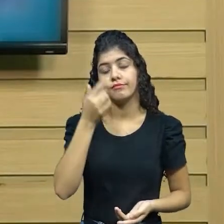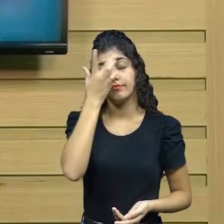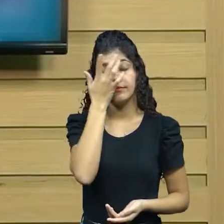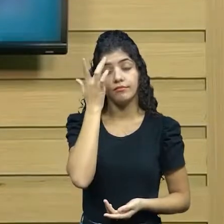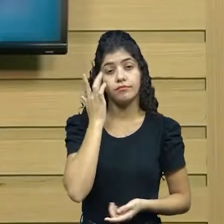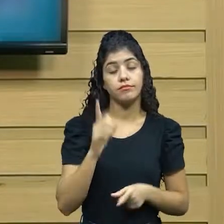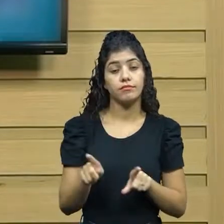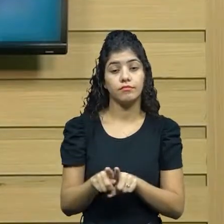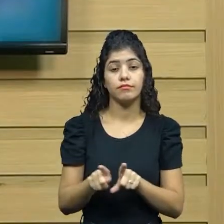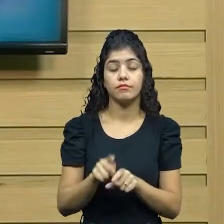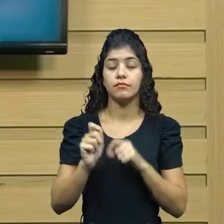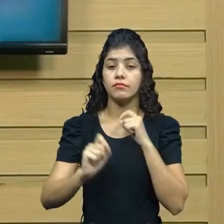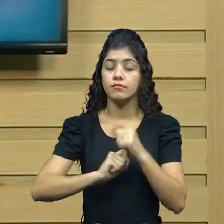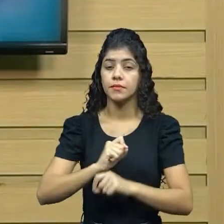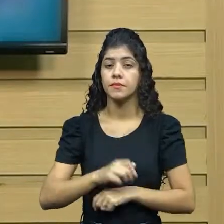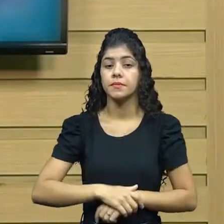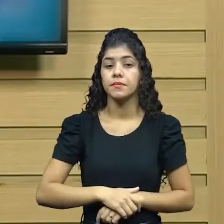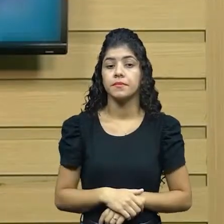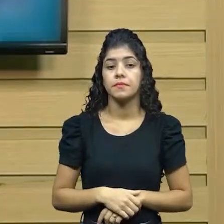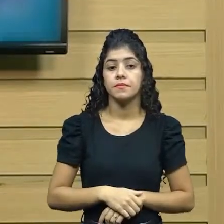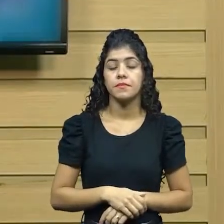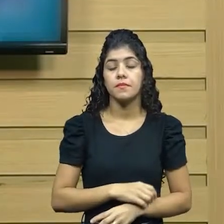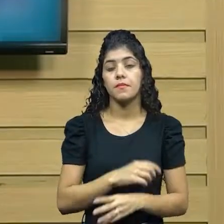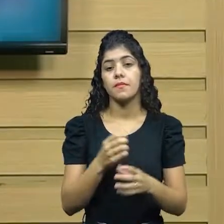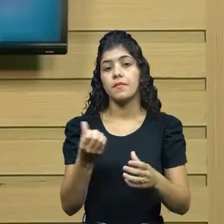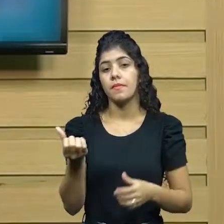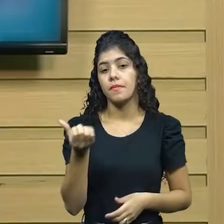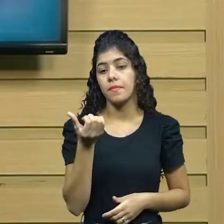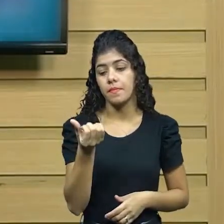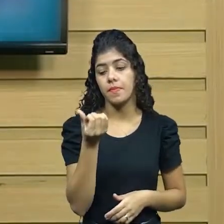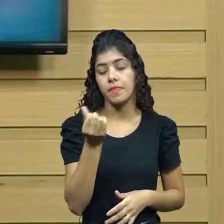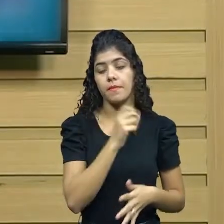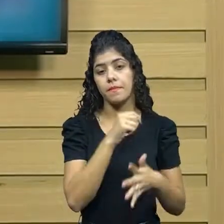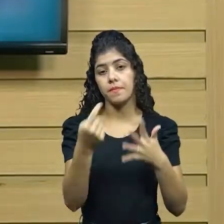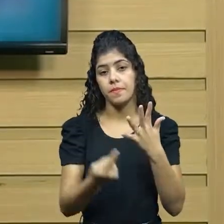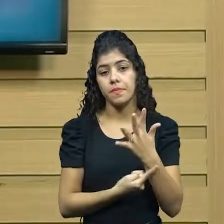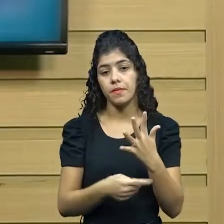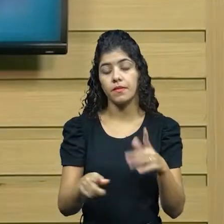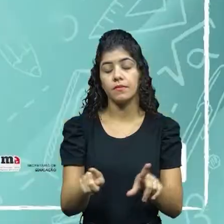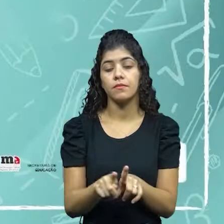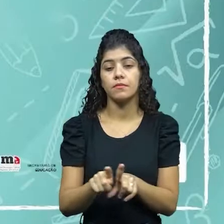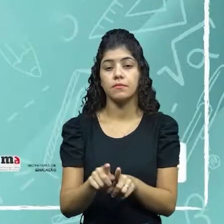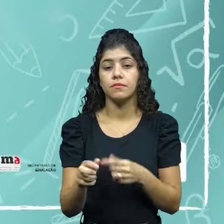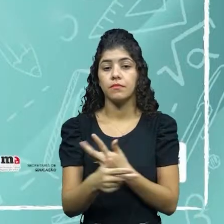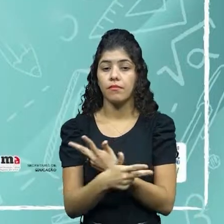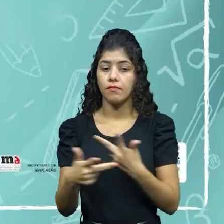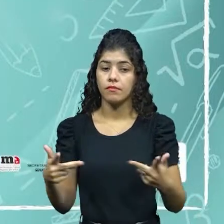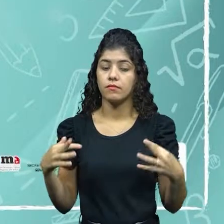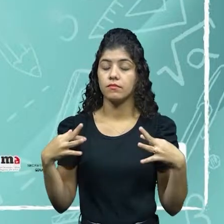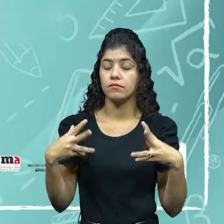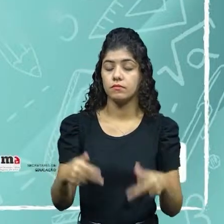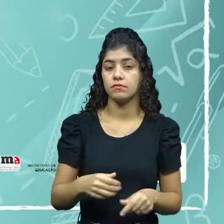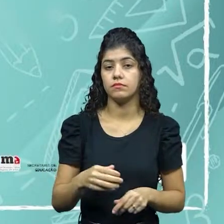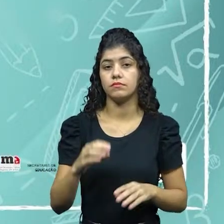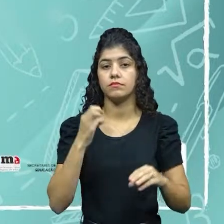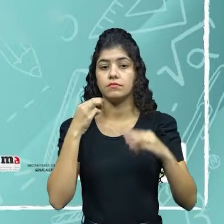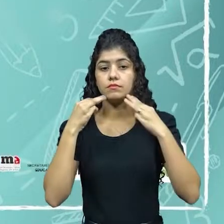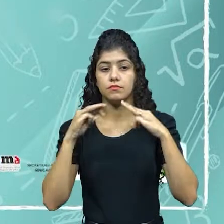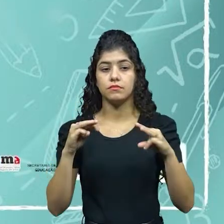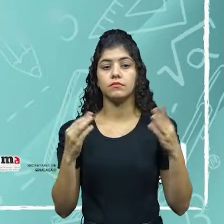do marketing, nós temos esses 6 pontos que envolvem todos os tipos de marketing. Ok? Vamos